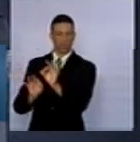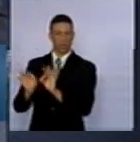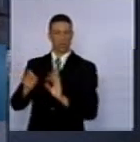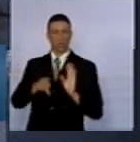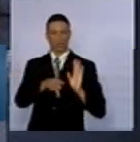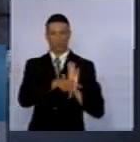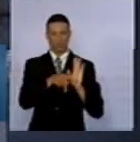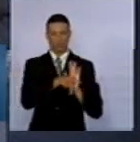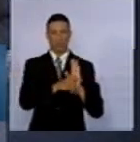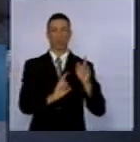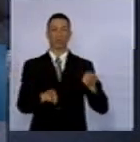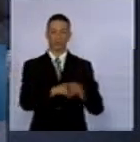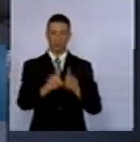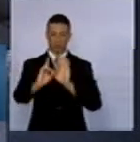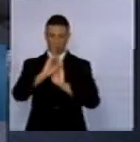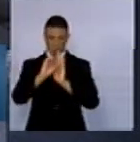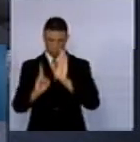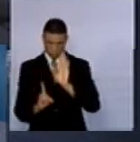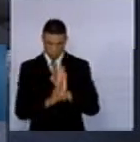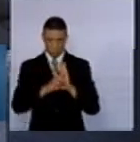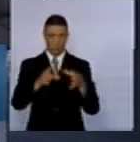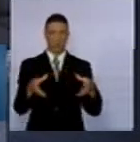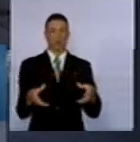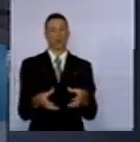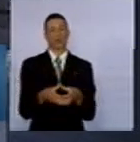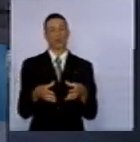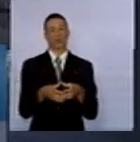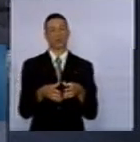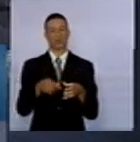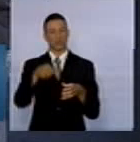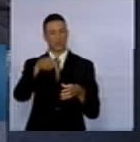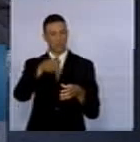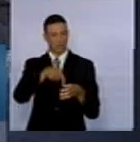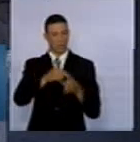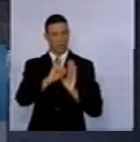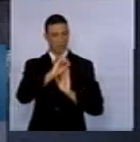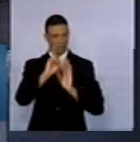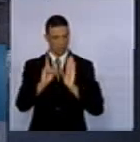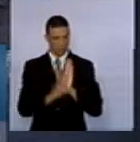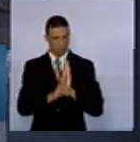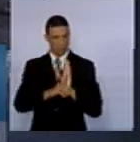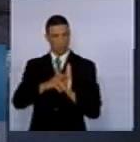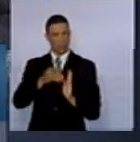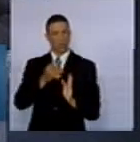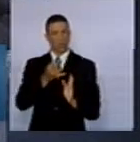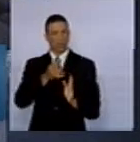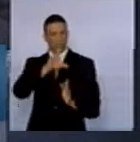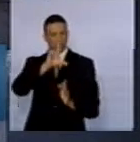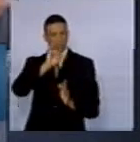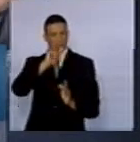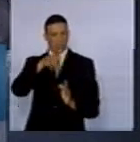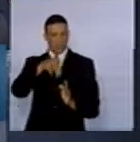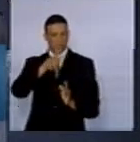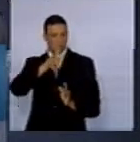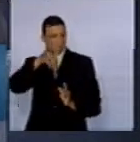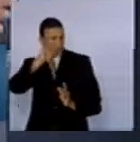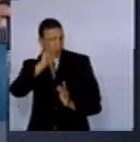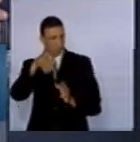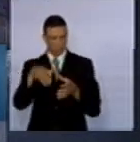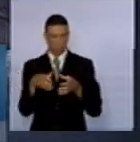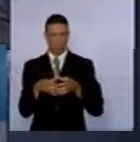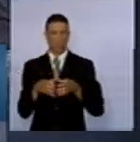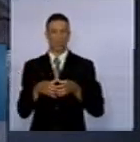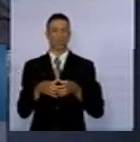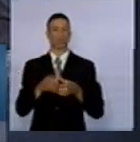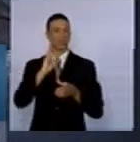uma portaria e um decreto que formou um grupo sejai e que tem a nick.br que é um órgão que cuida